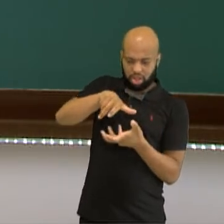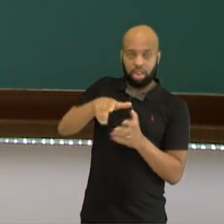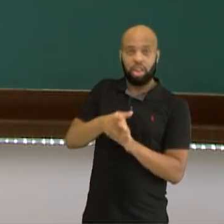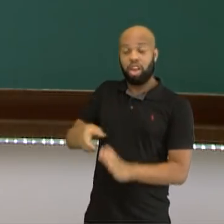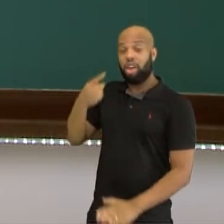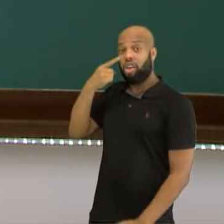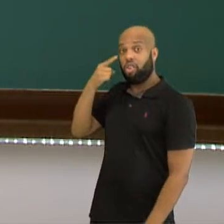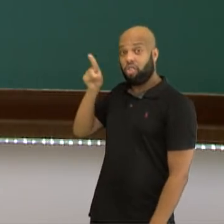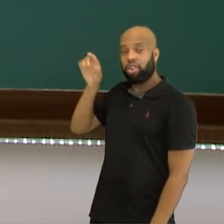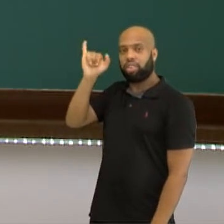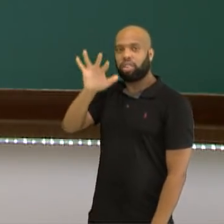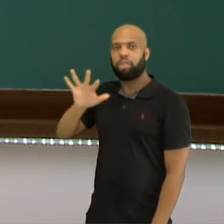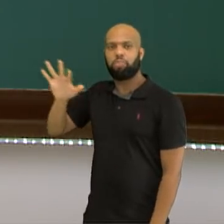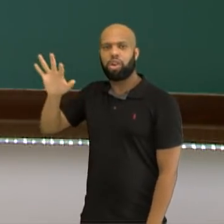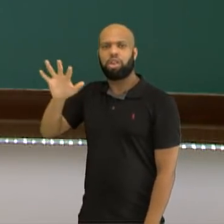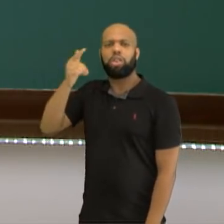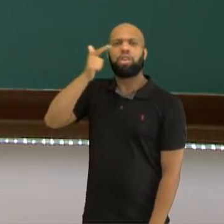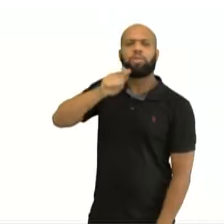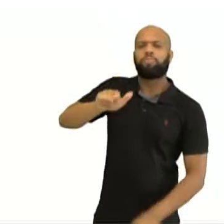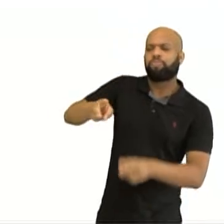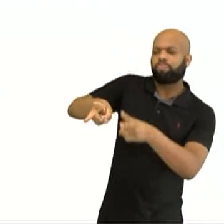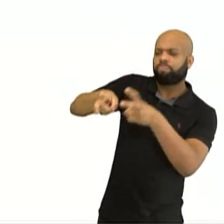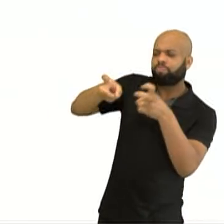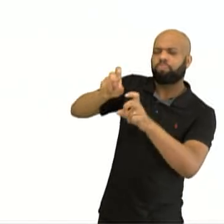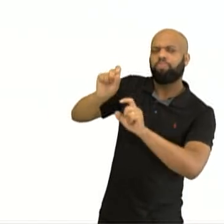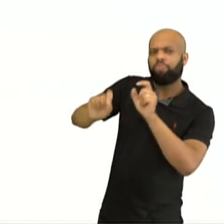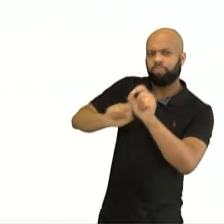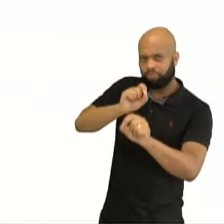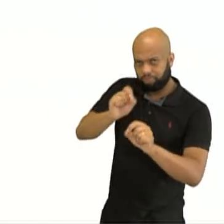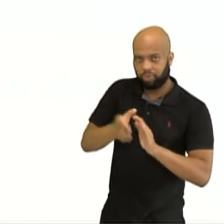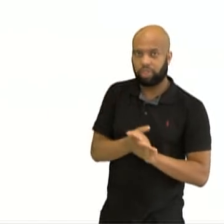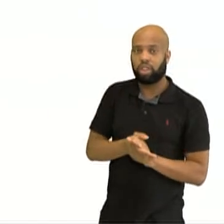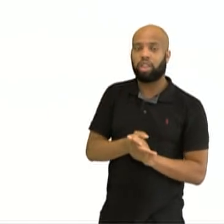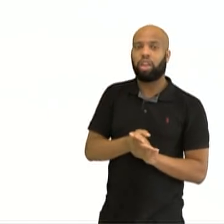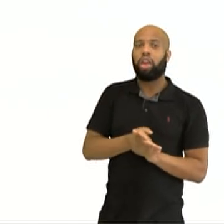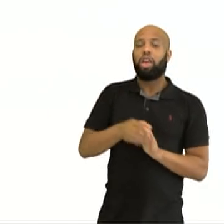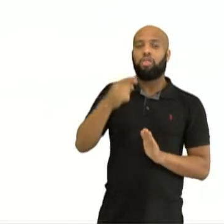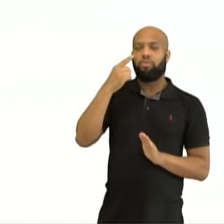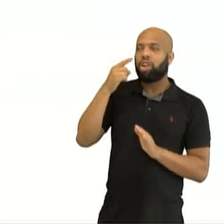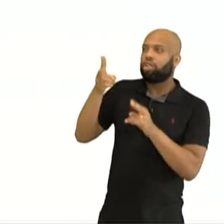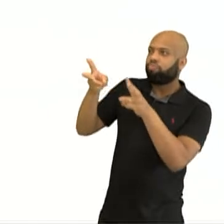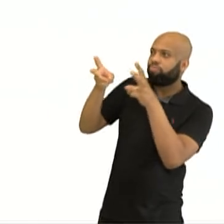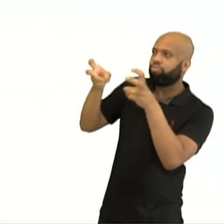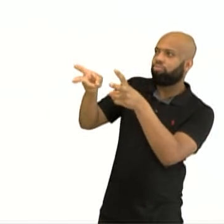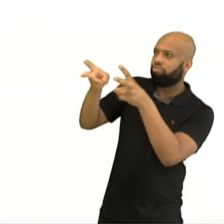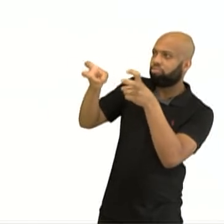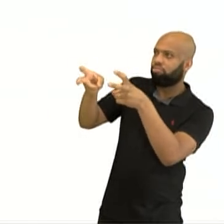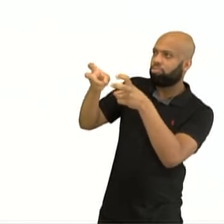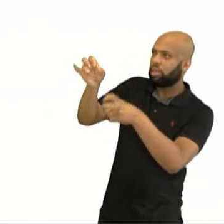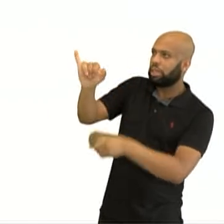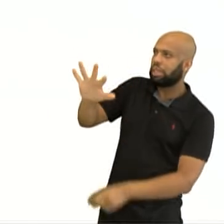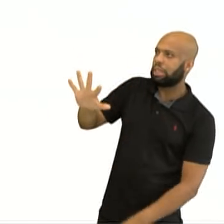essa imagem. O que vocês conseguem retirar? Façam a leitura dessa imagem.